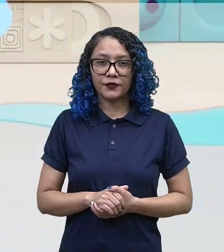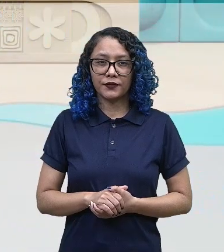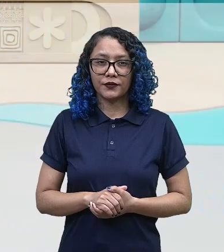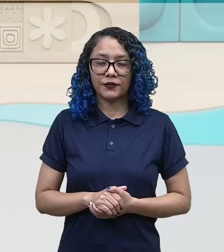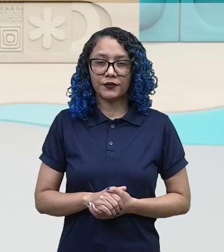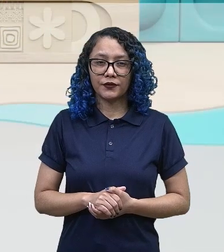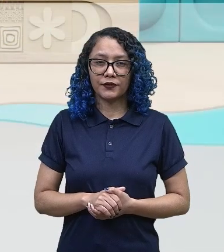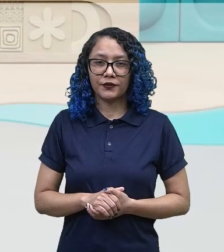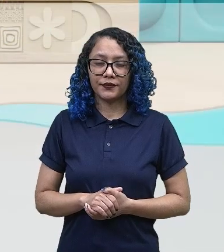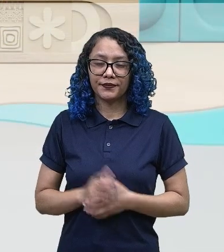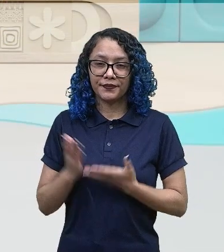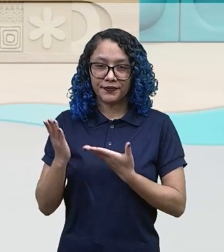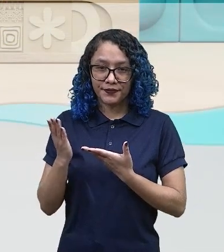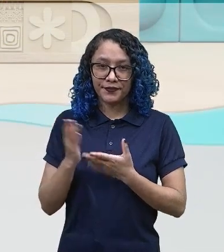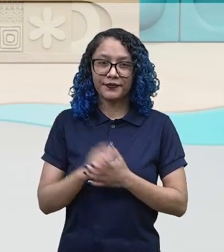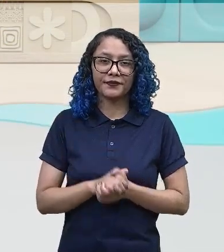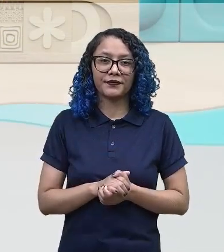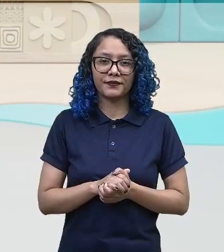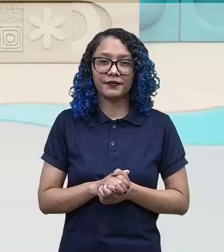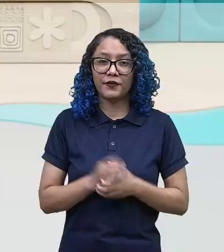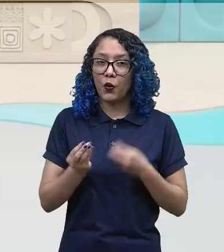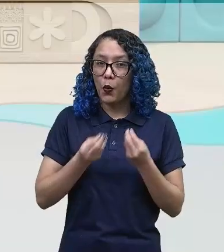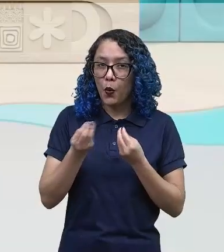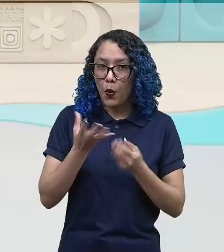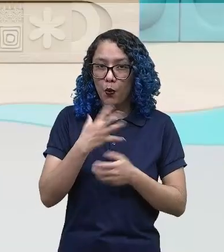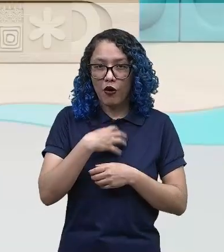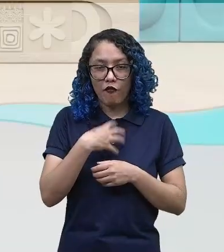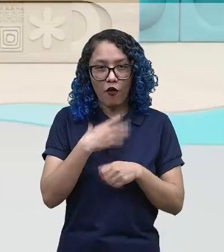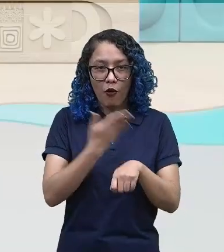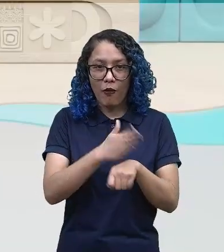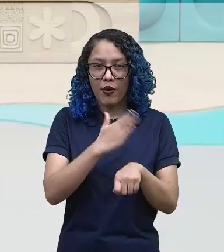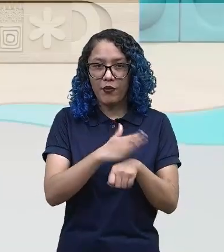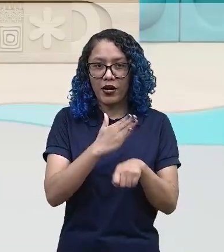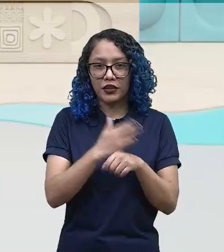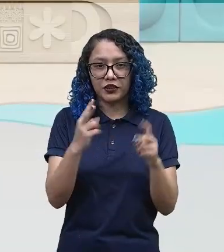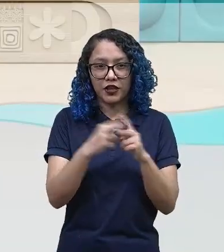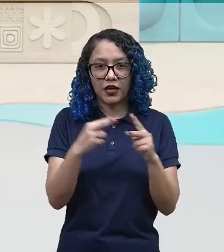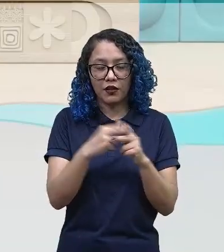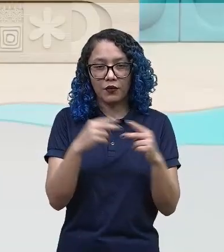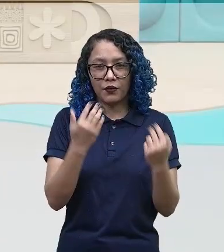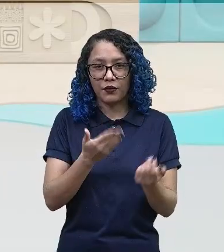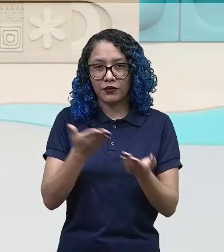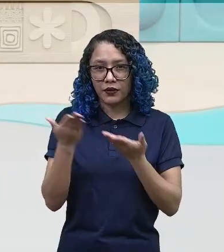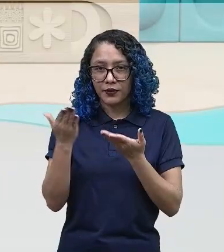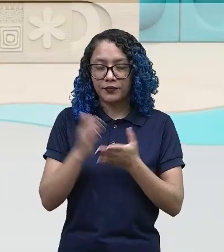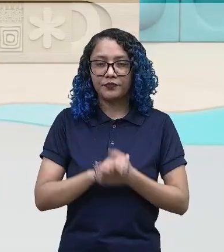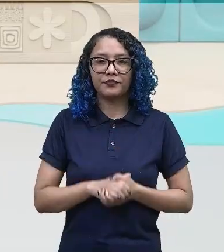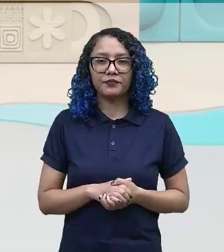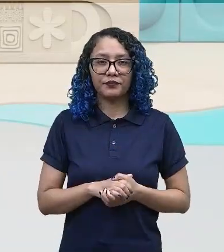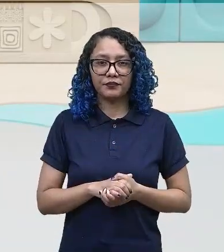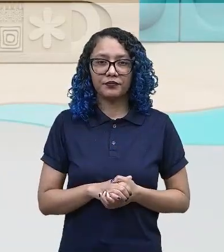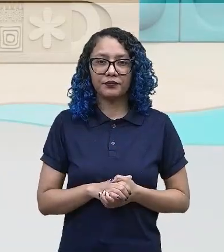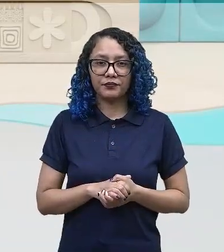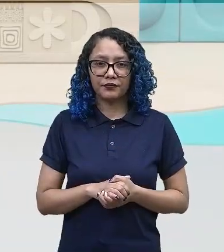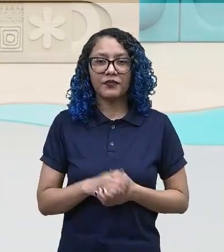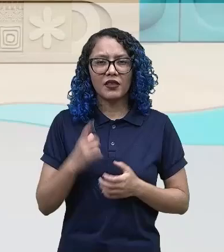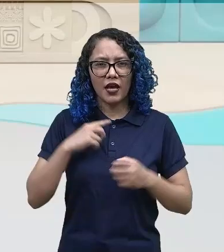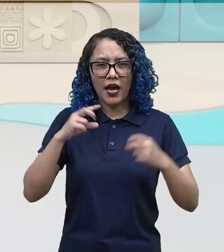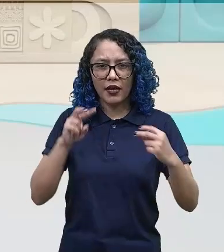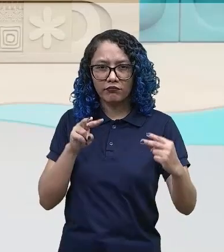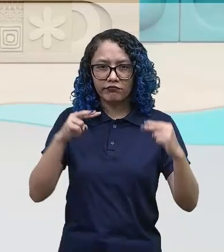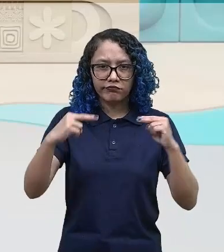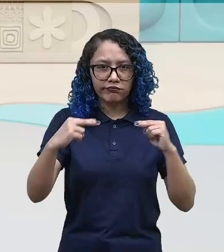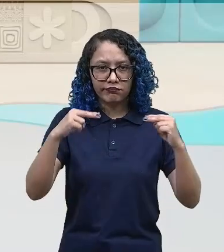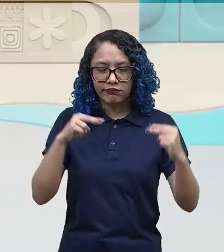pouco do uca-uca, né, dessa modalidade de luta. Percebam todos os elementos, olha, a gente vai ter ali o giro, e aí